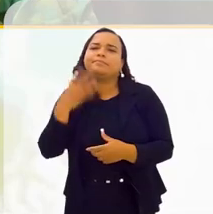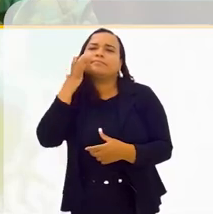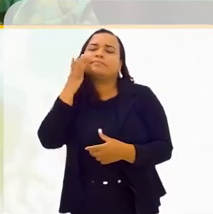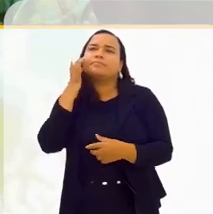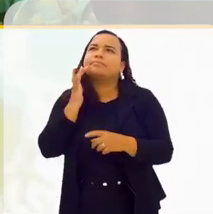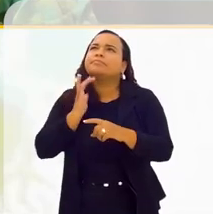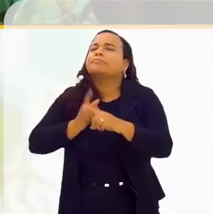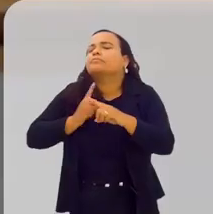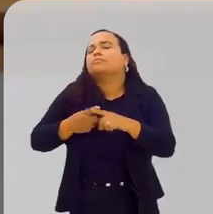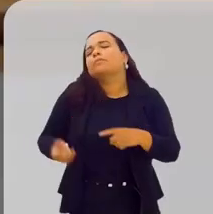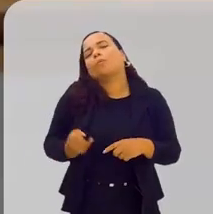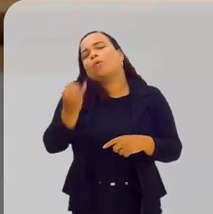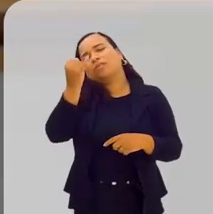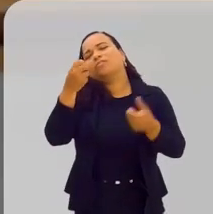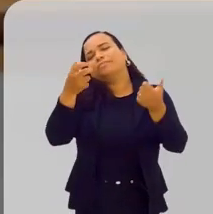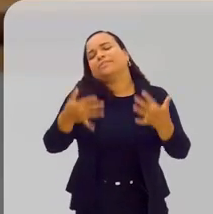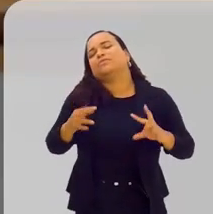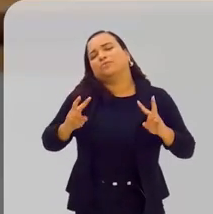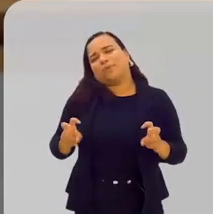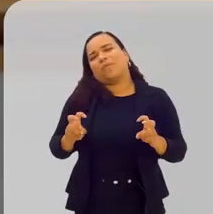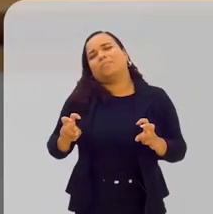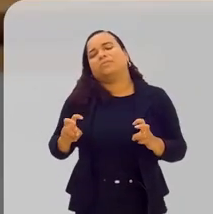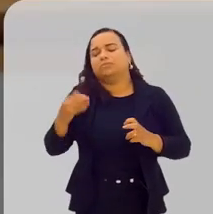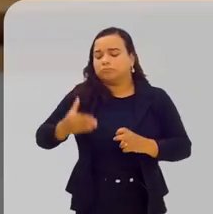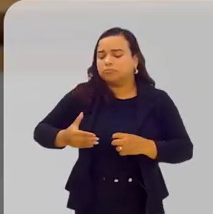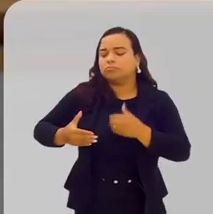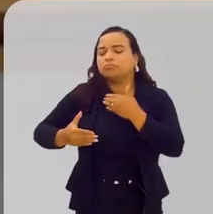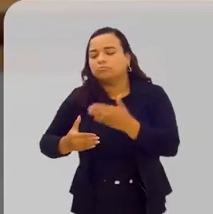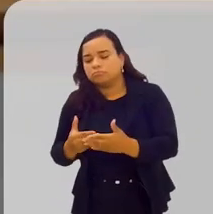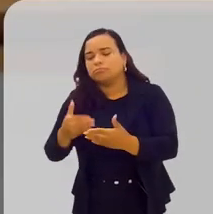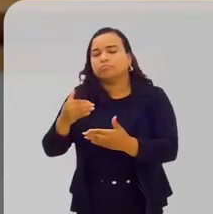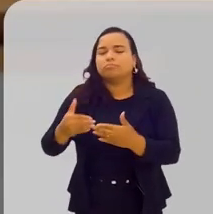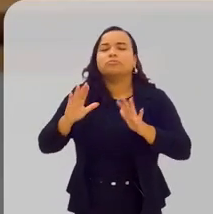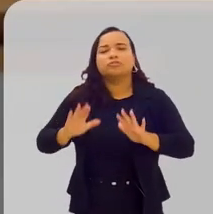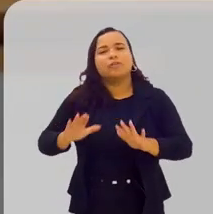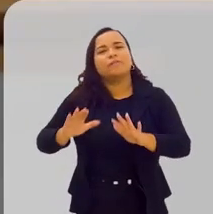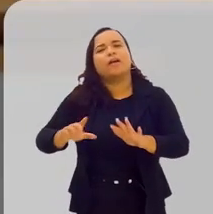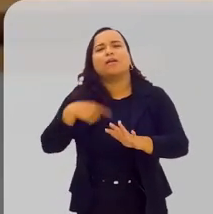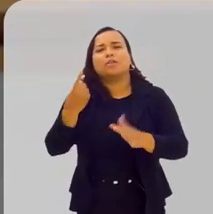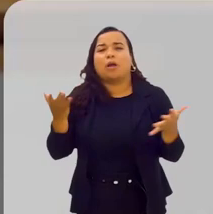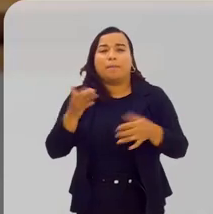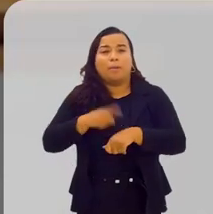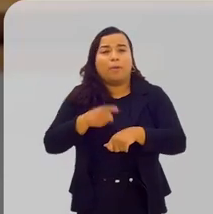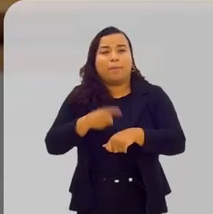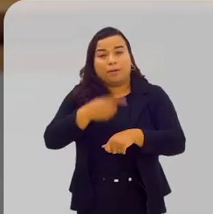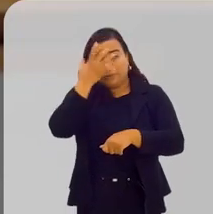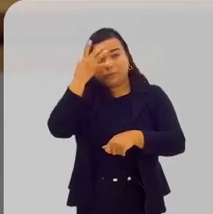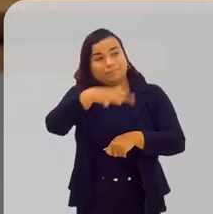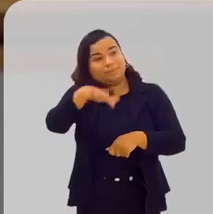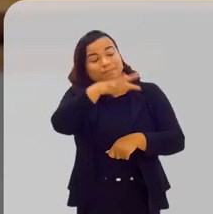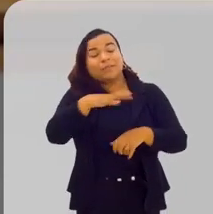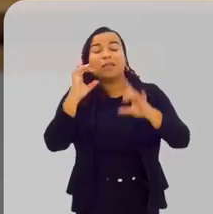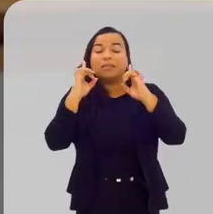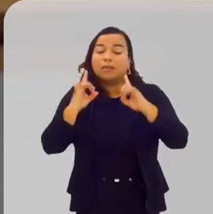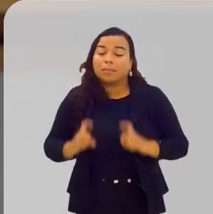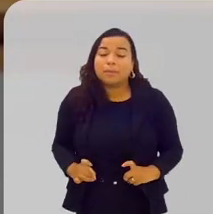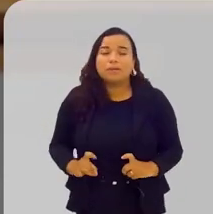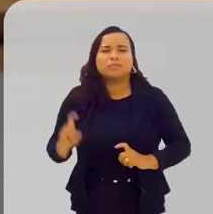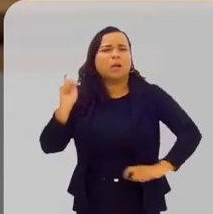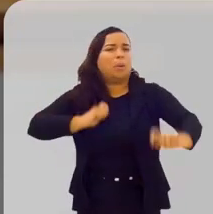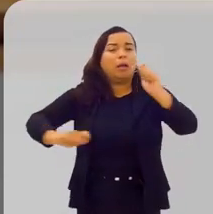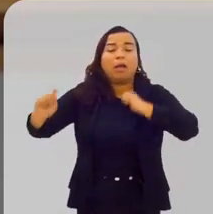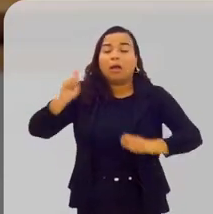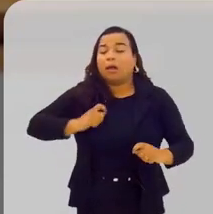porque eu acho muito importante a gente falar disso sabe a gente vive no momento em que as pessoas estão muito deprimidas